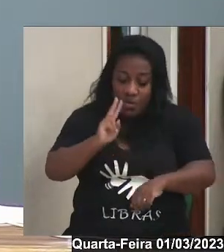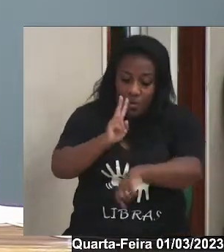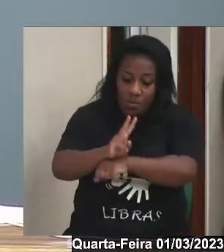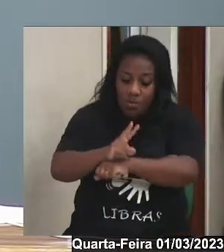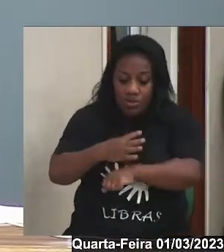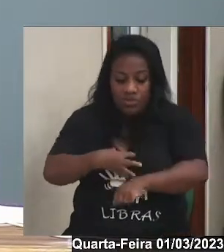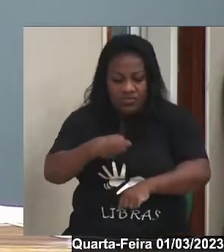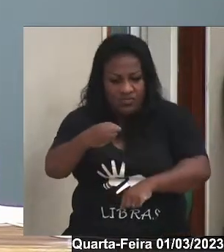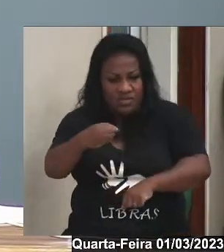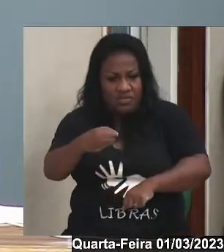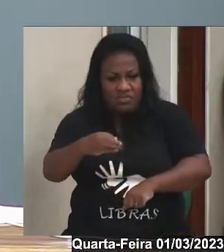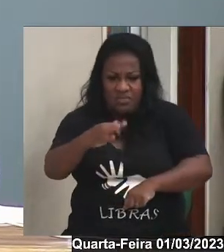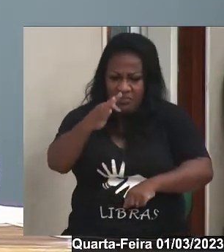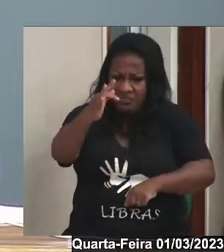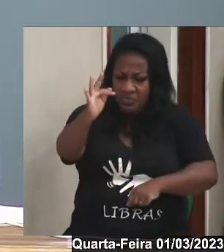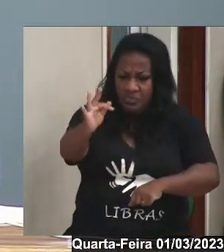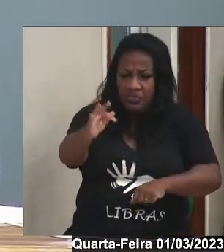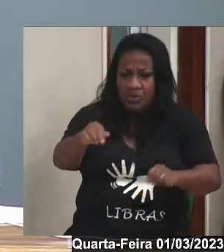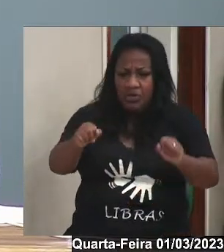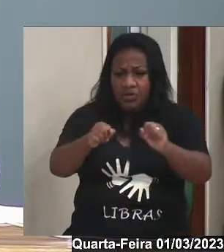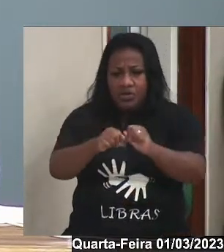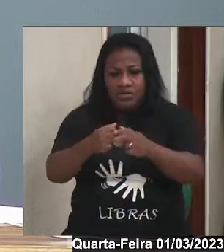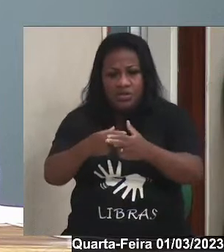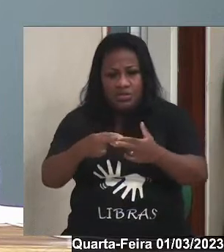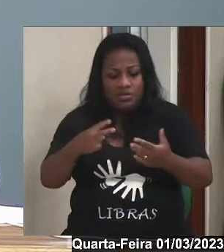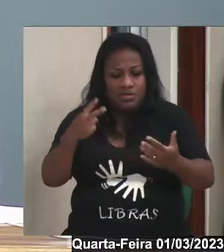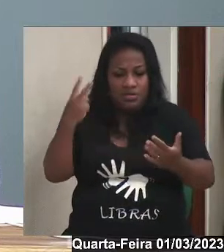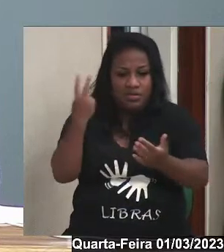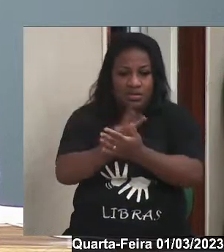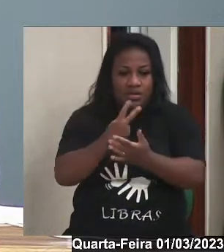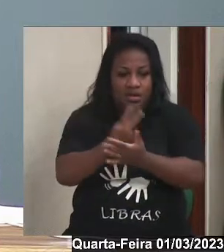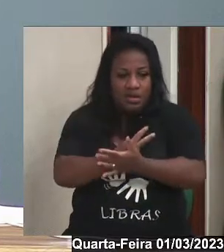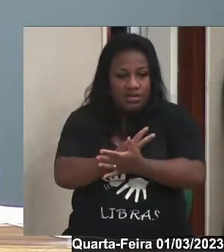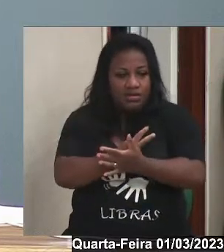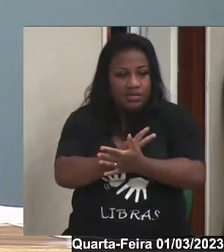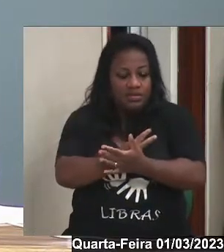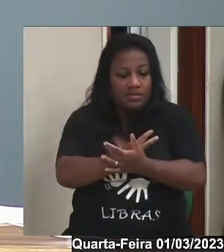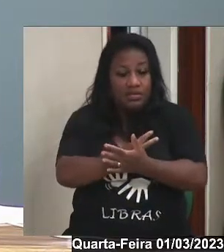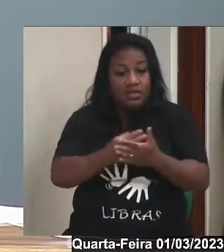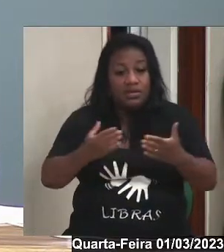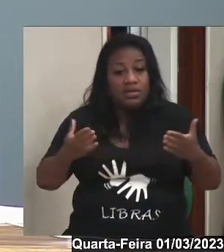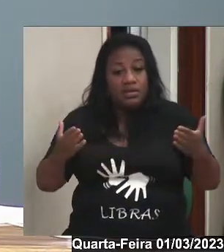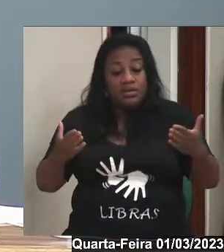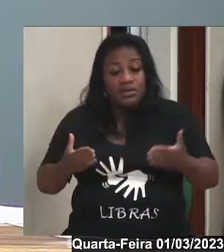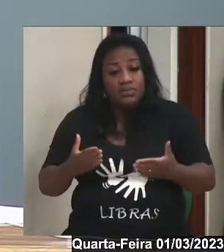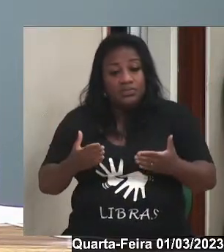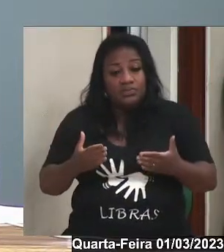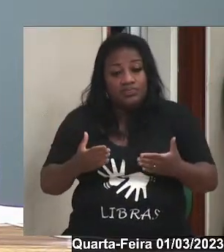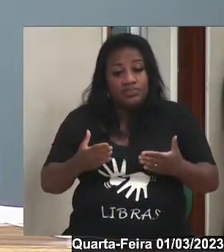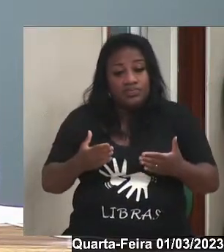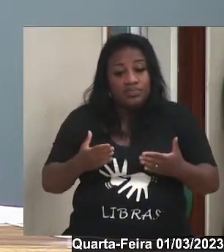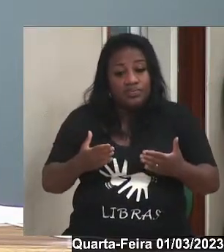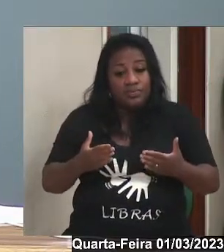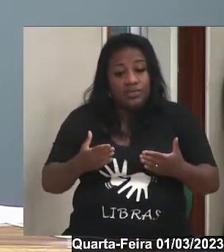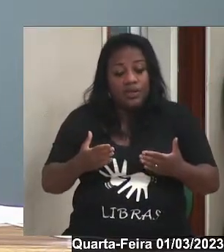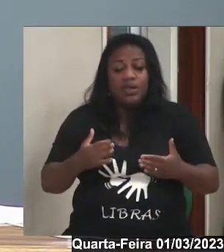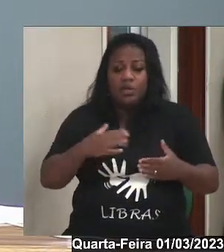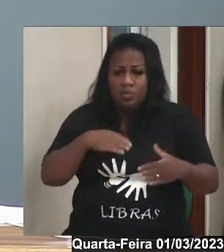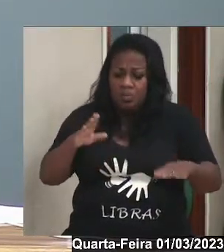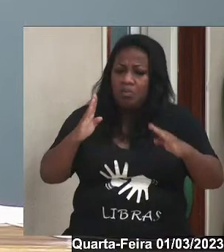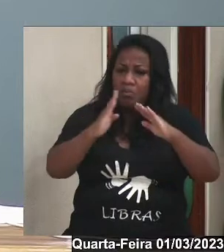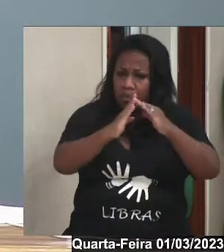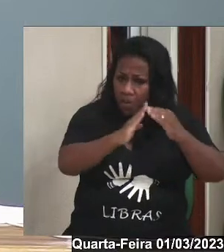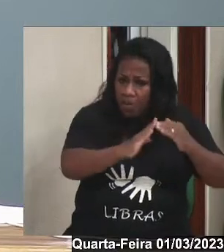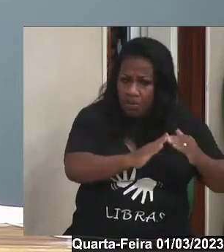Infelizmente, ele trilha um caminho que ele acaba fazendo escolha, que é o direito de nós fazer escolha, e ele acaba escolhendo o caminho errado. Moro na